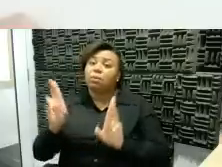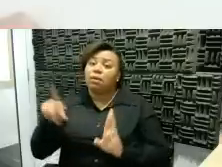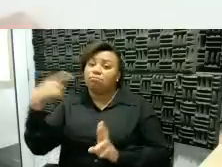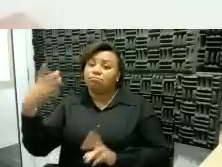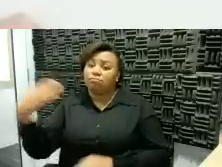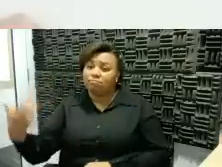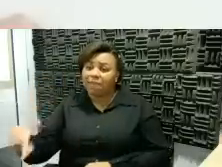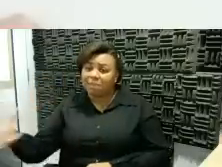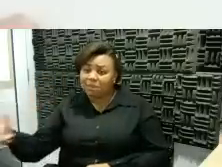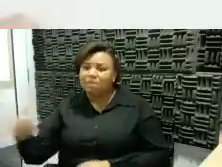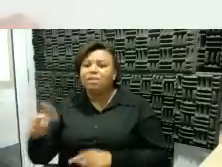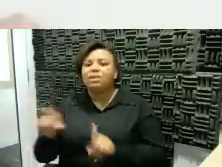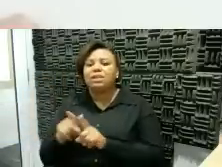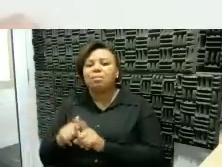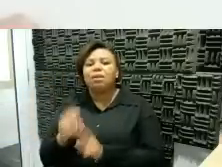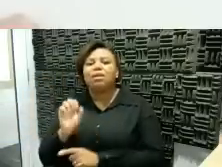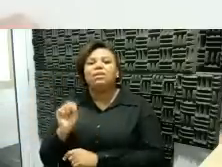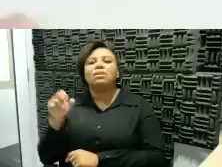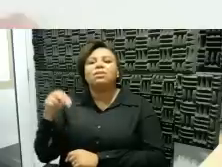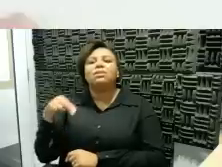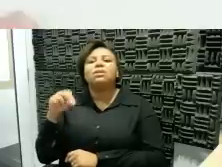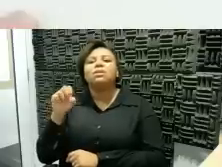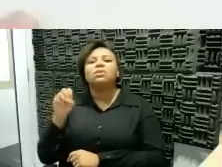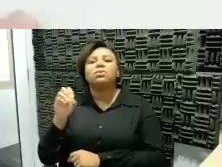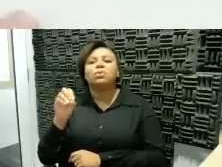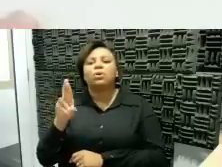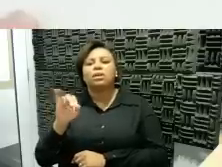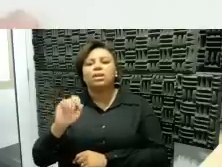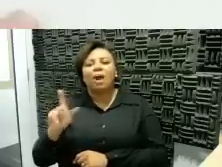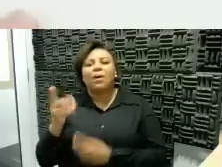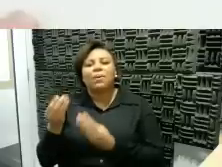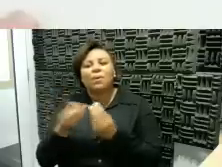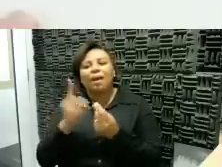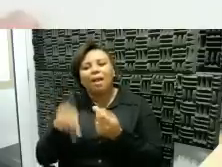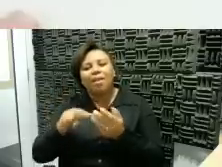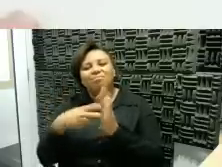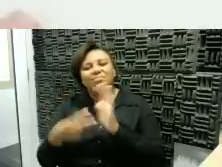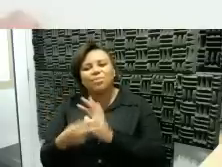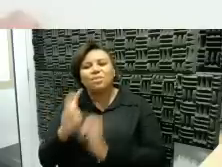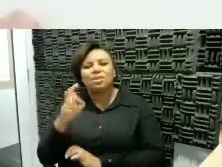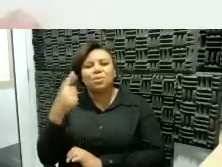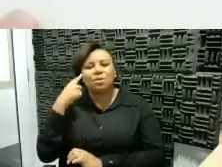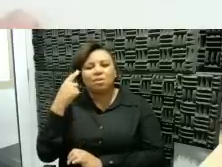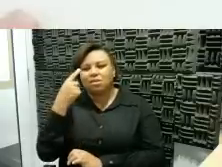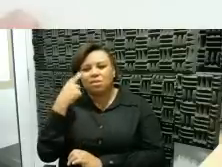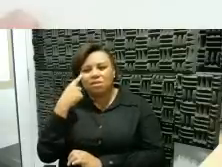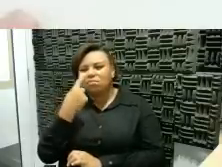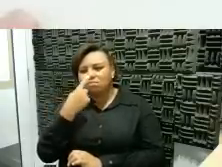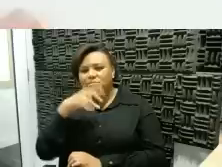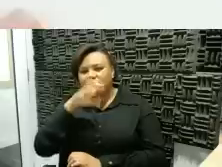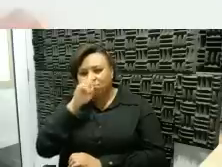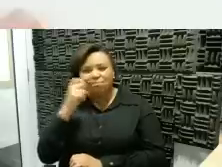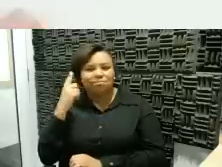aquelas que envolvem ã os nossos sentidos né então por exemplo aqui eu tô tentando eu sei que não tá legal